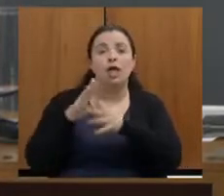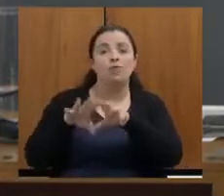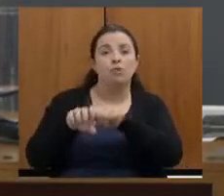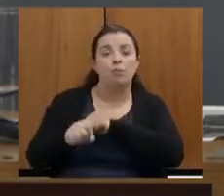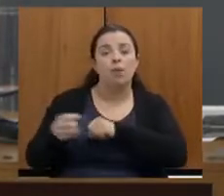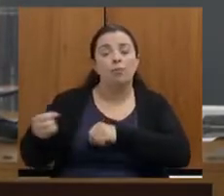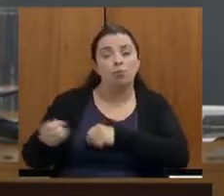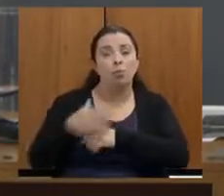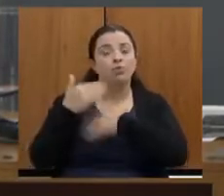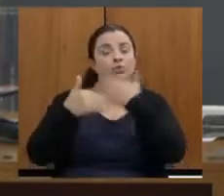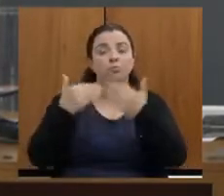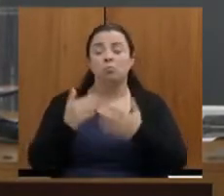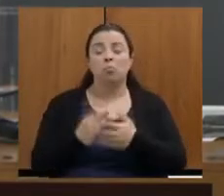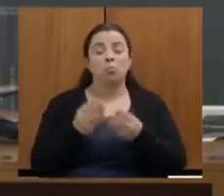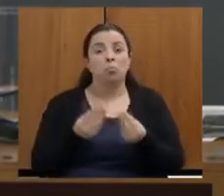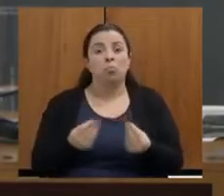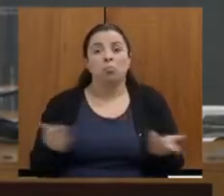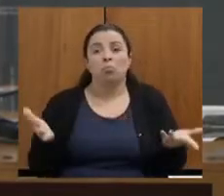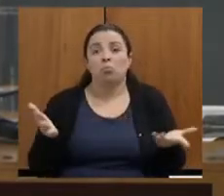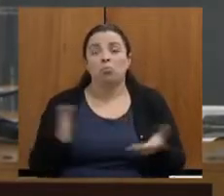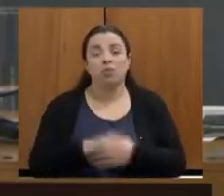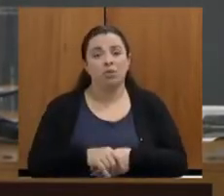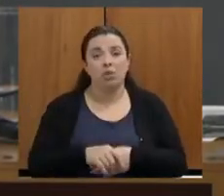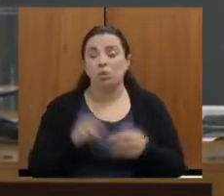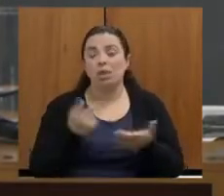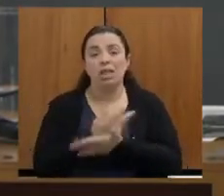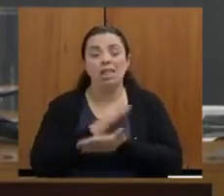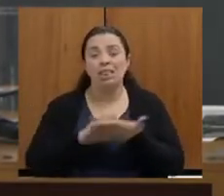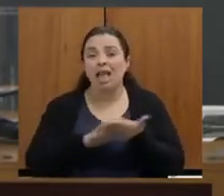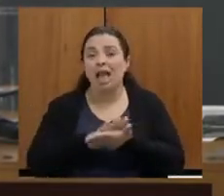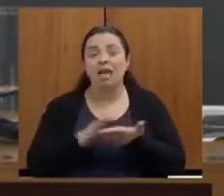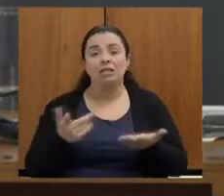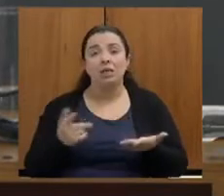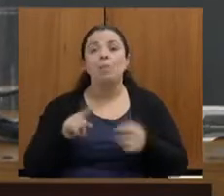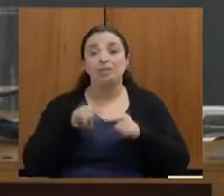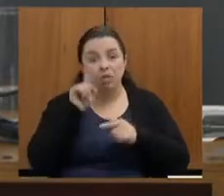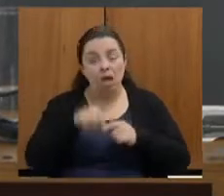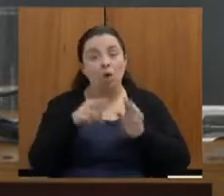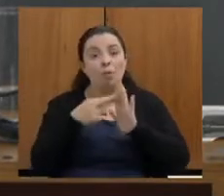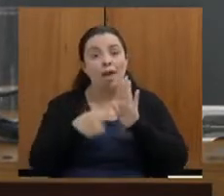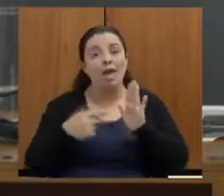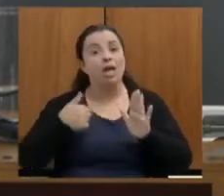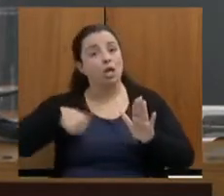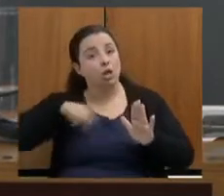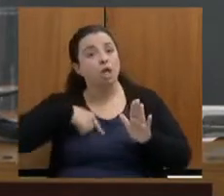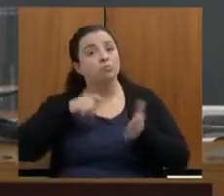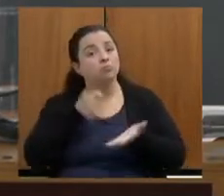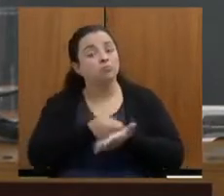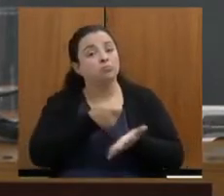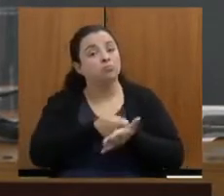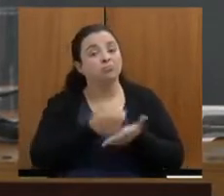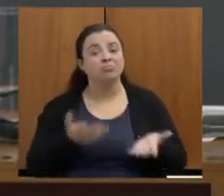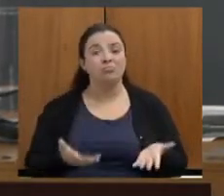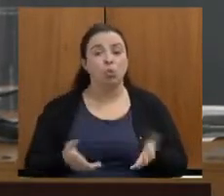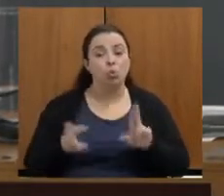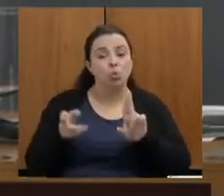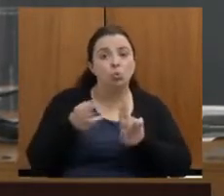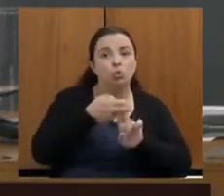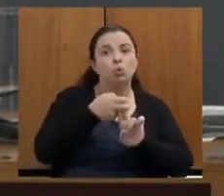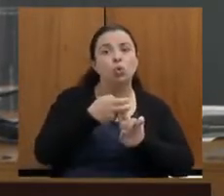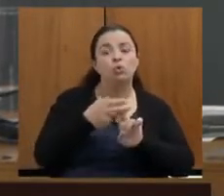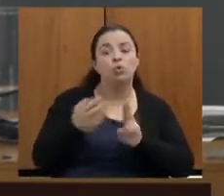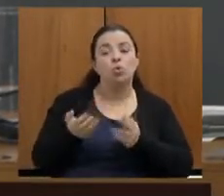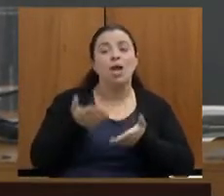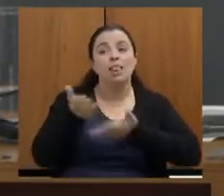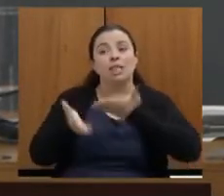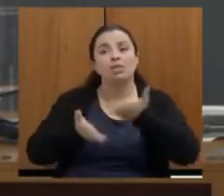ninguém falou mais disso está no preço póximo nós colocamos a melhoria dos uso atendimento do serviço de saúde para esses casos